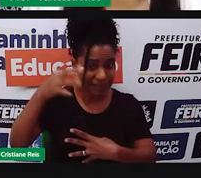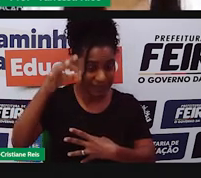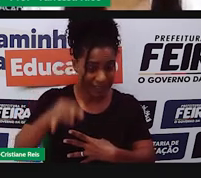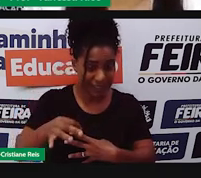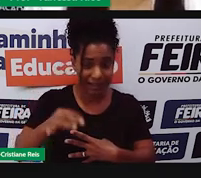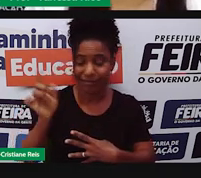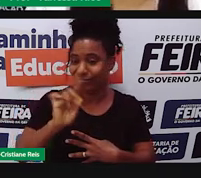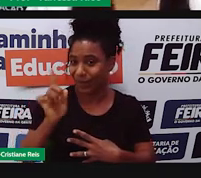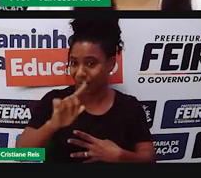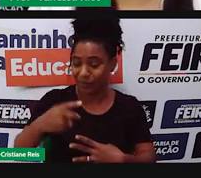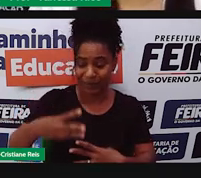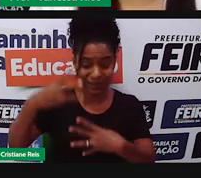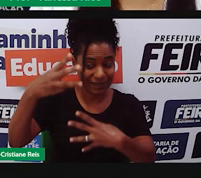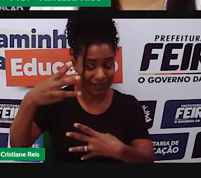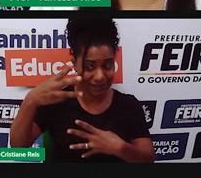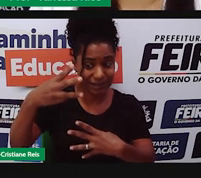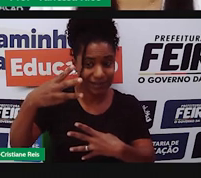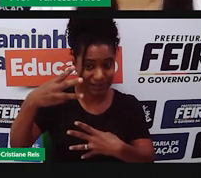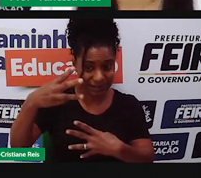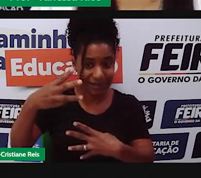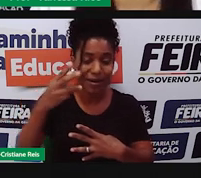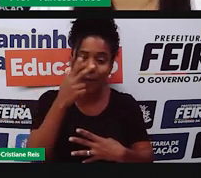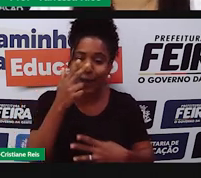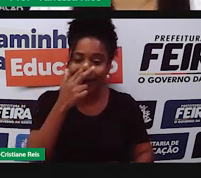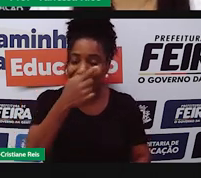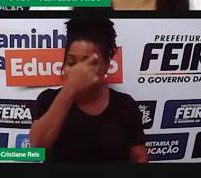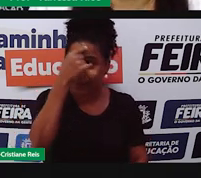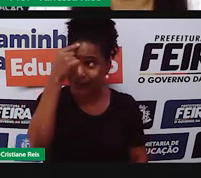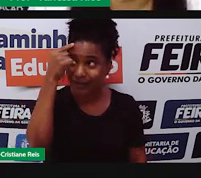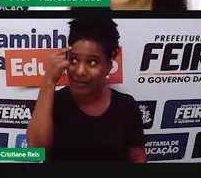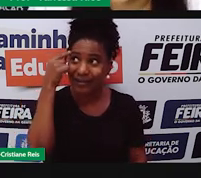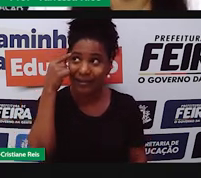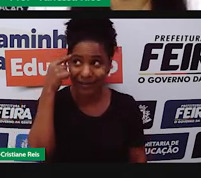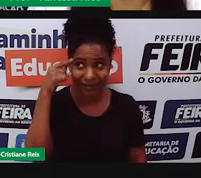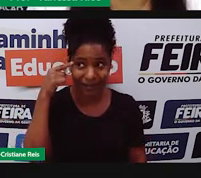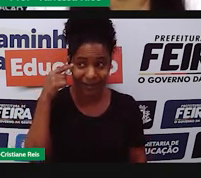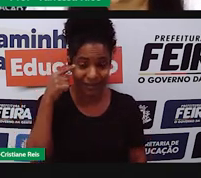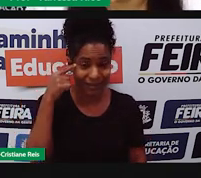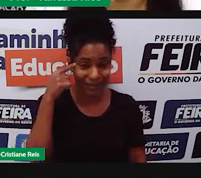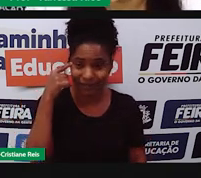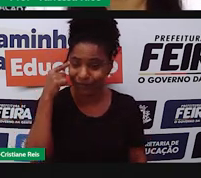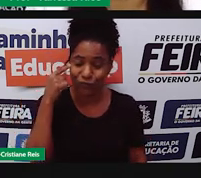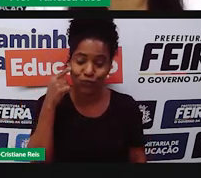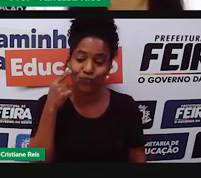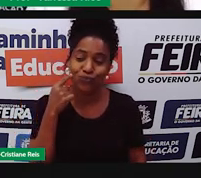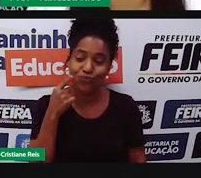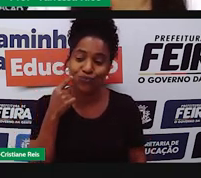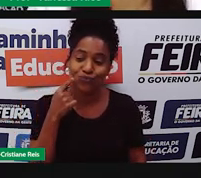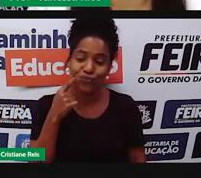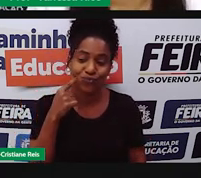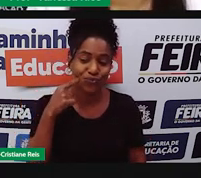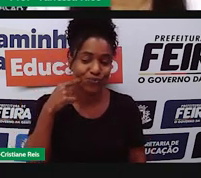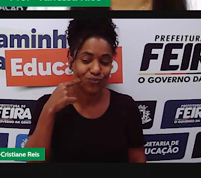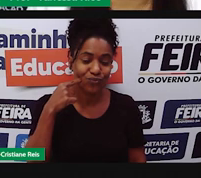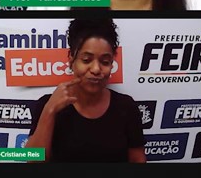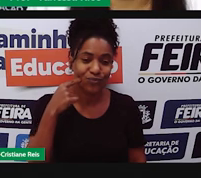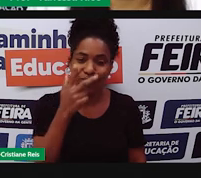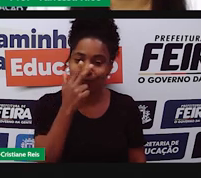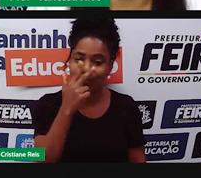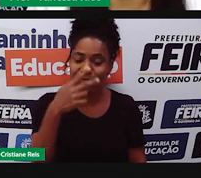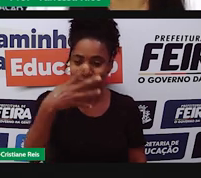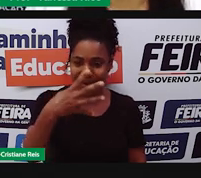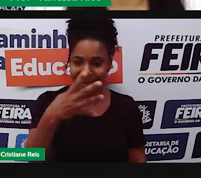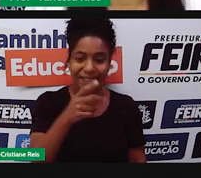está andando para completar as 4 horas, mas ainda não é 4 horas, porque ele não está diretamente apontado para